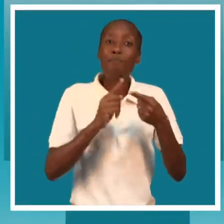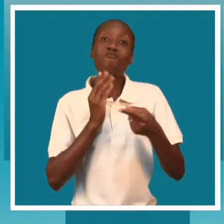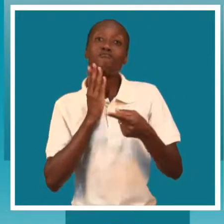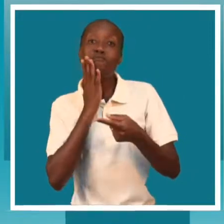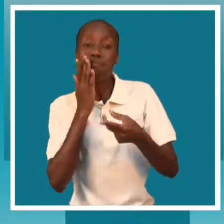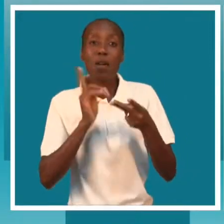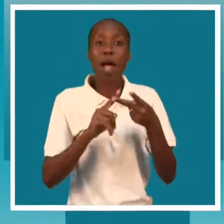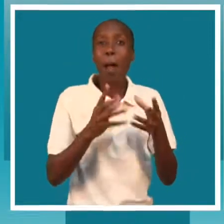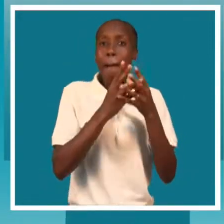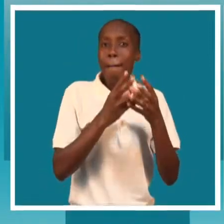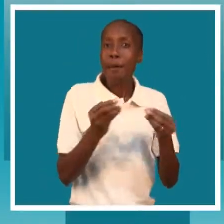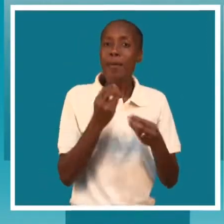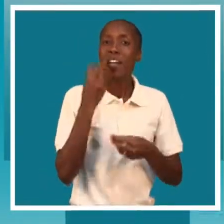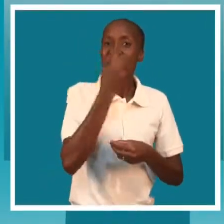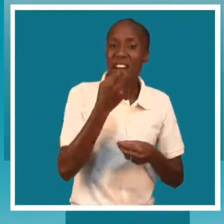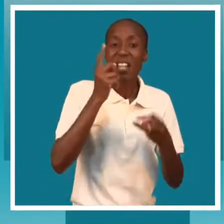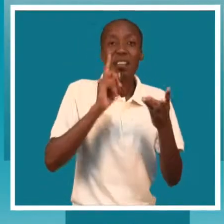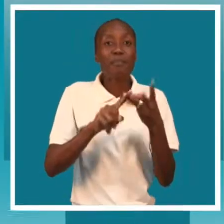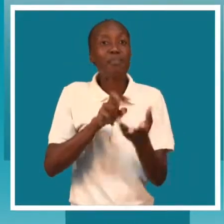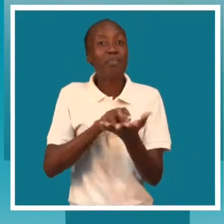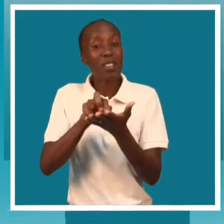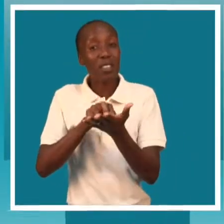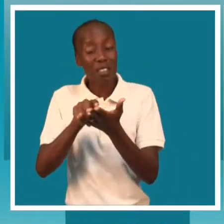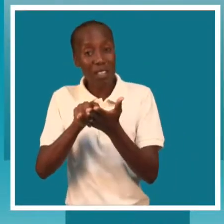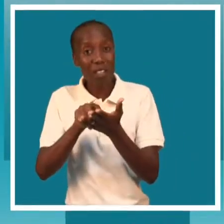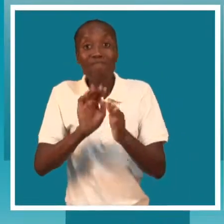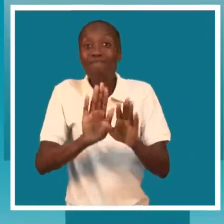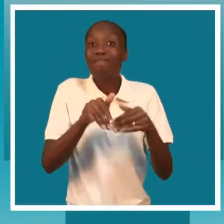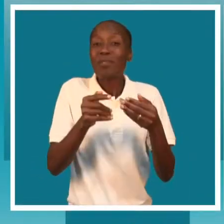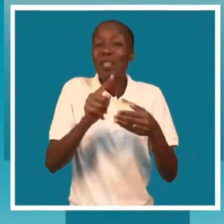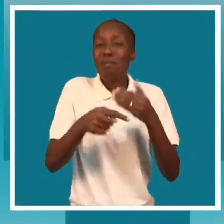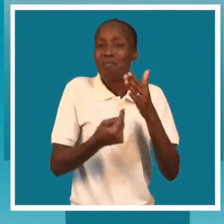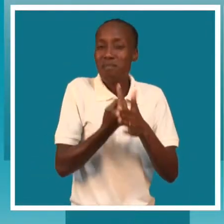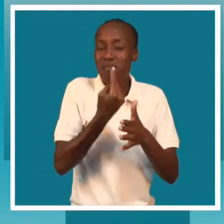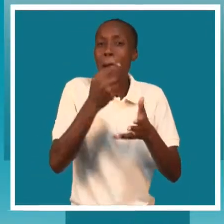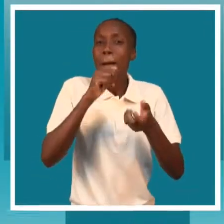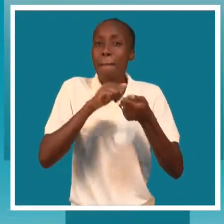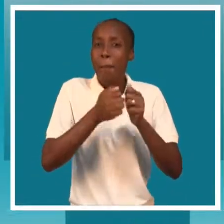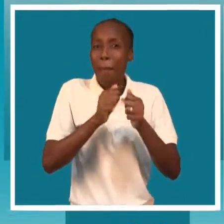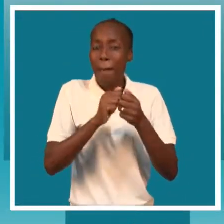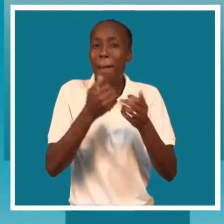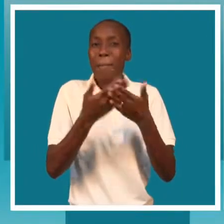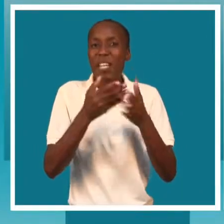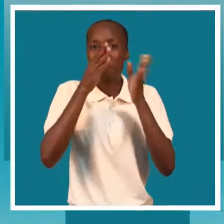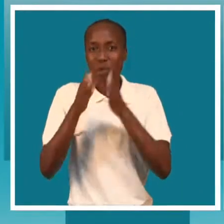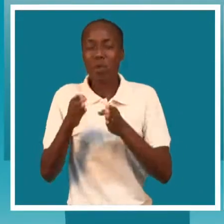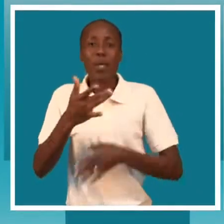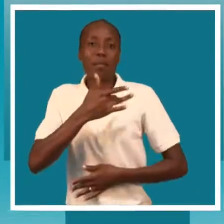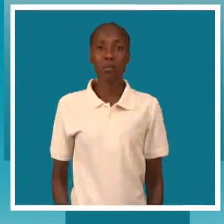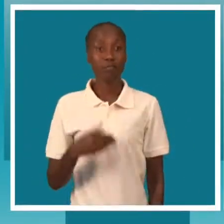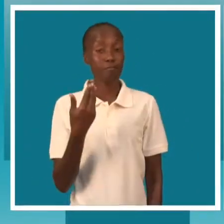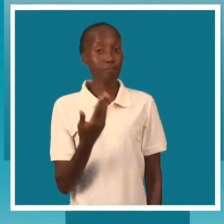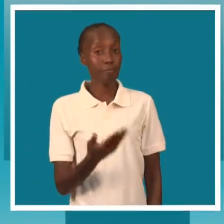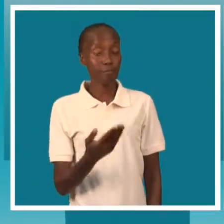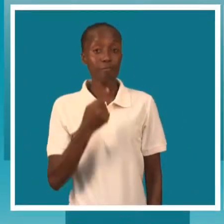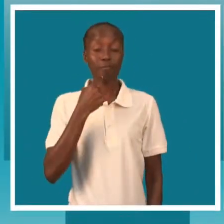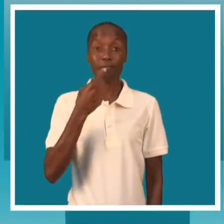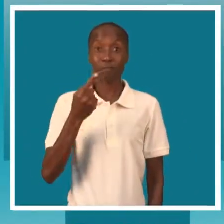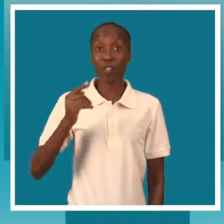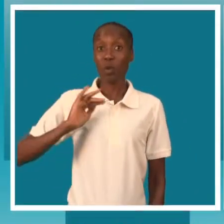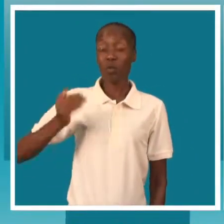convulsões quanto a perda de fala e a locomoção são sintomas de sinais desta doença de base. Para